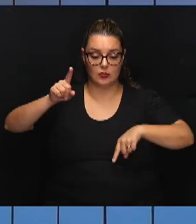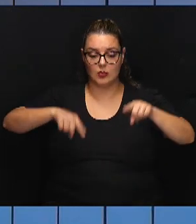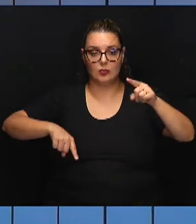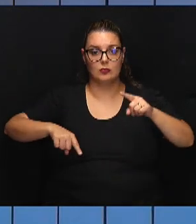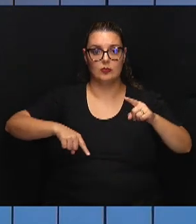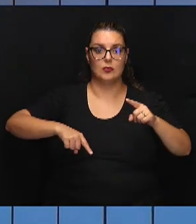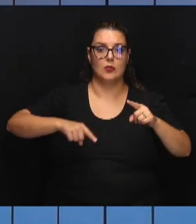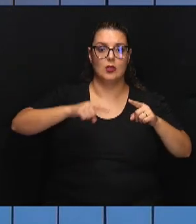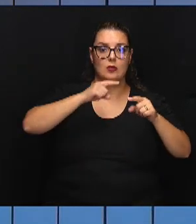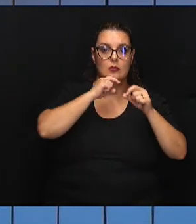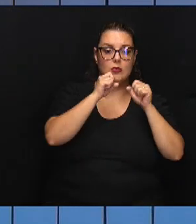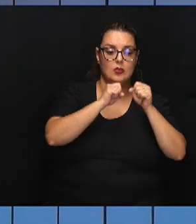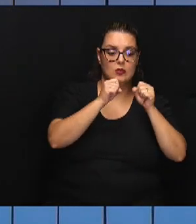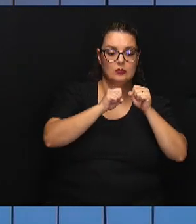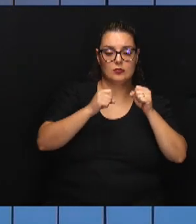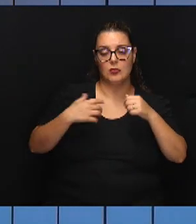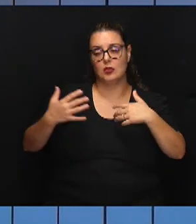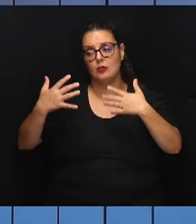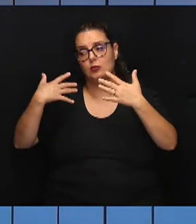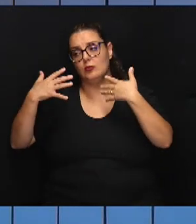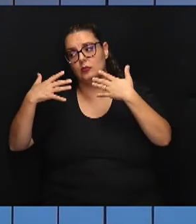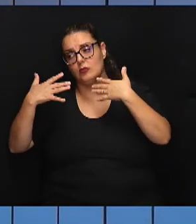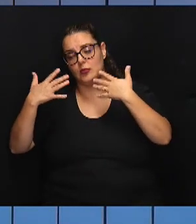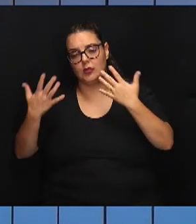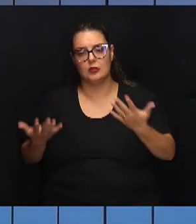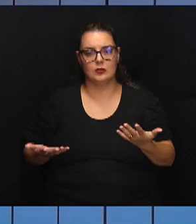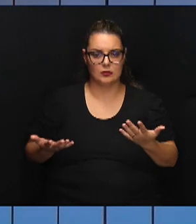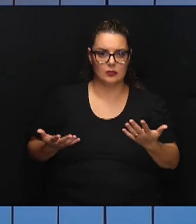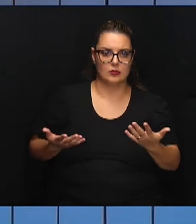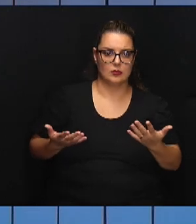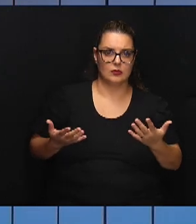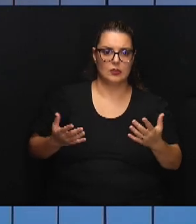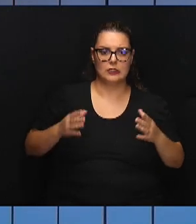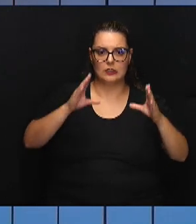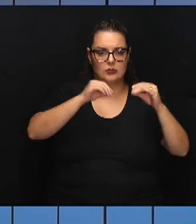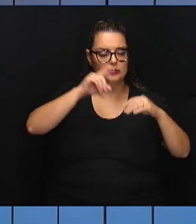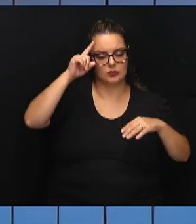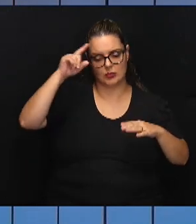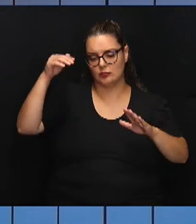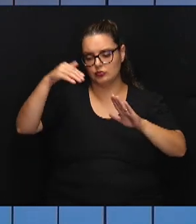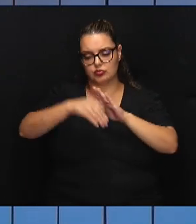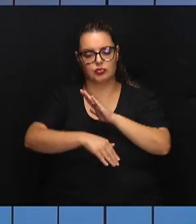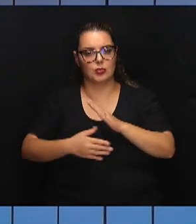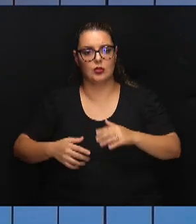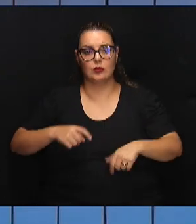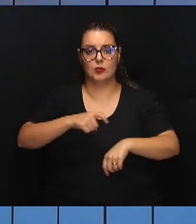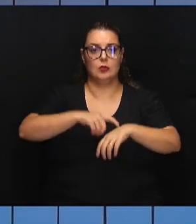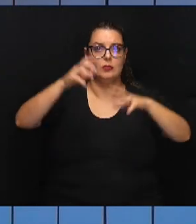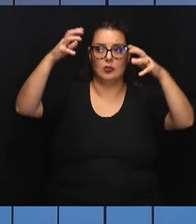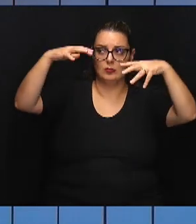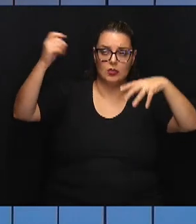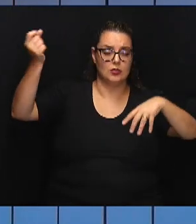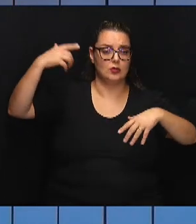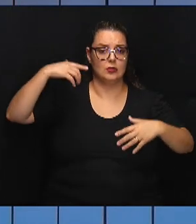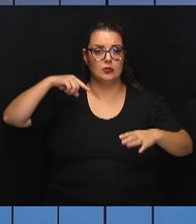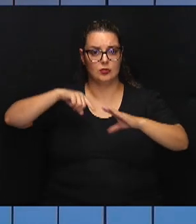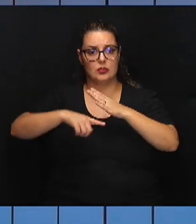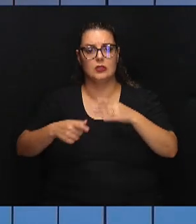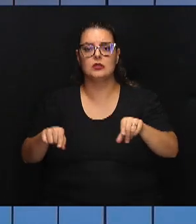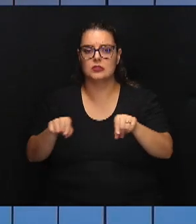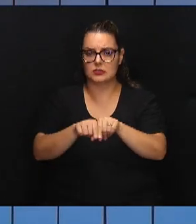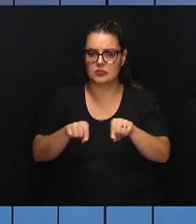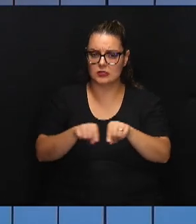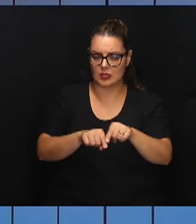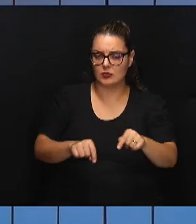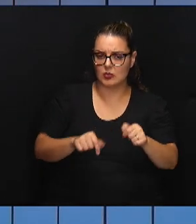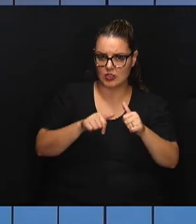hora está muito quente, outra hora a temperatura baixa bruscamente, períodos de chuva, sol intenso. Isso também